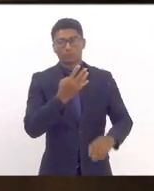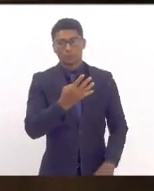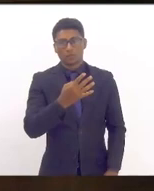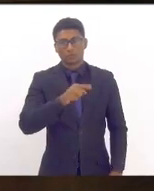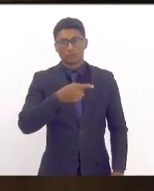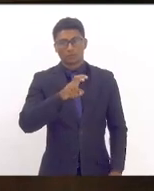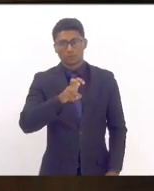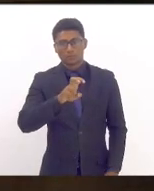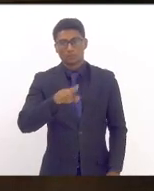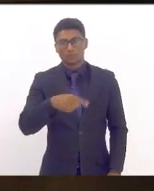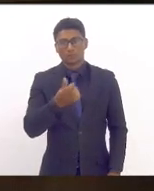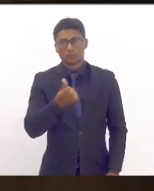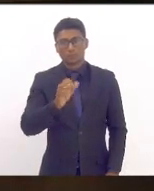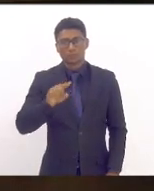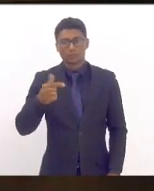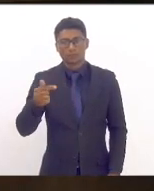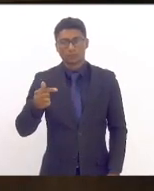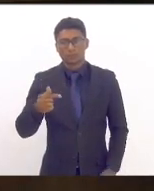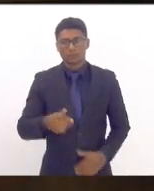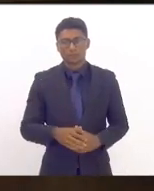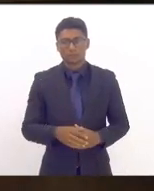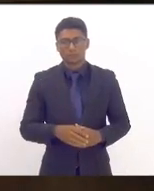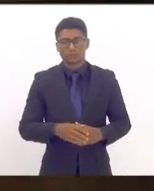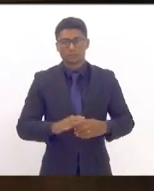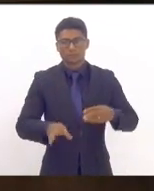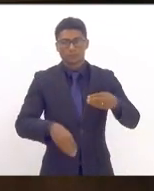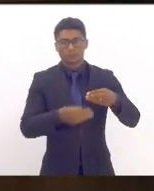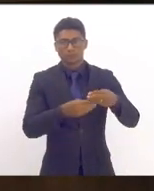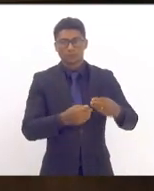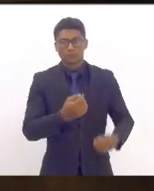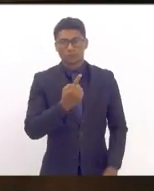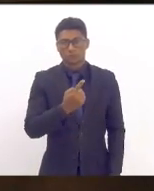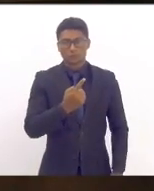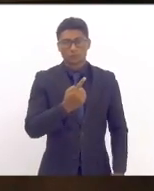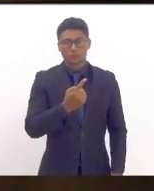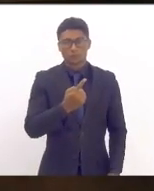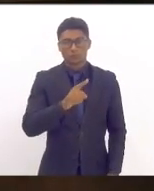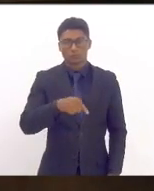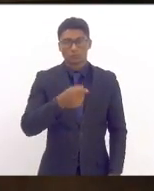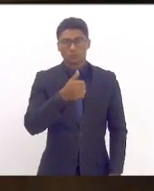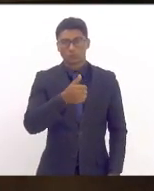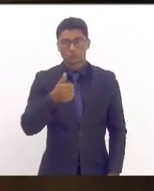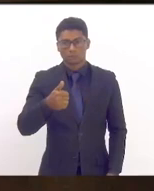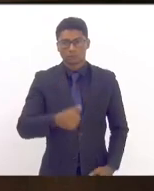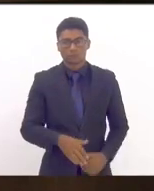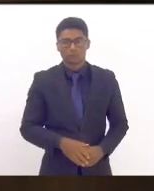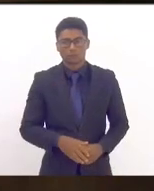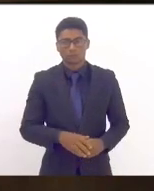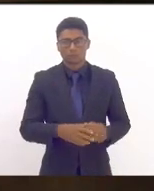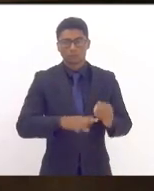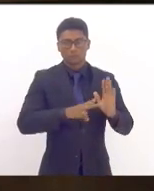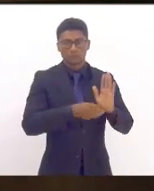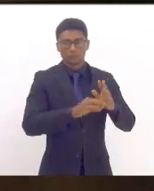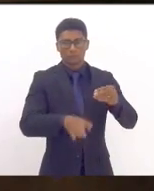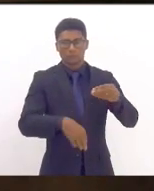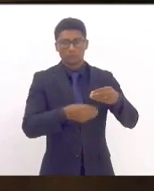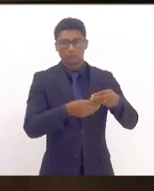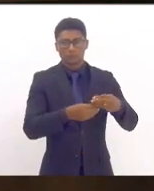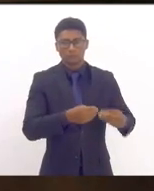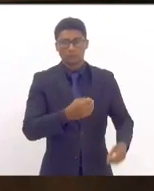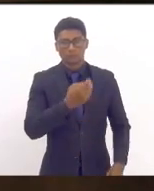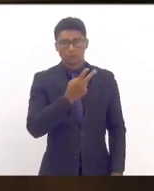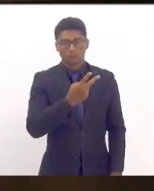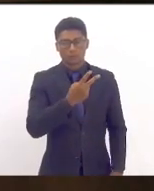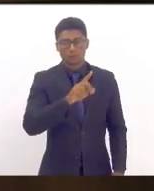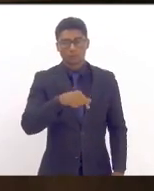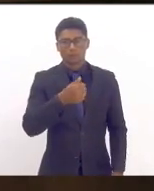5 6 e 7 favorável com submers emendas 1 e 11 favorável com submenda aglutinativas emendas 2